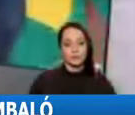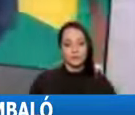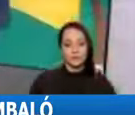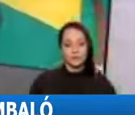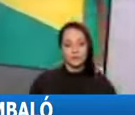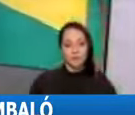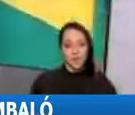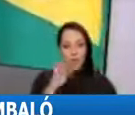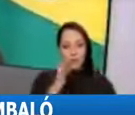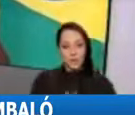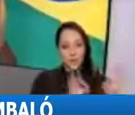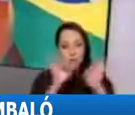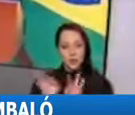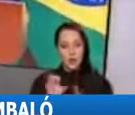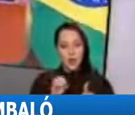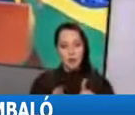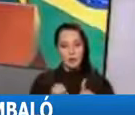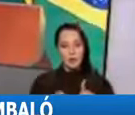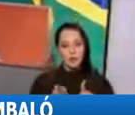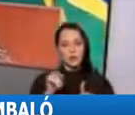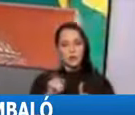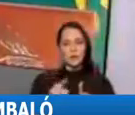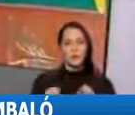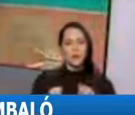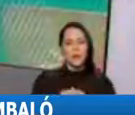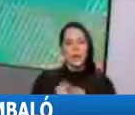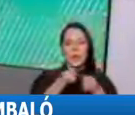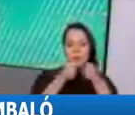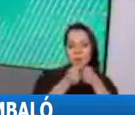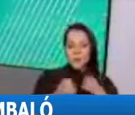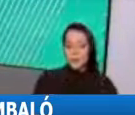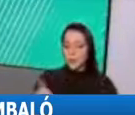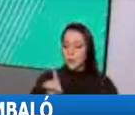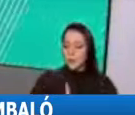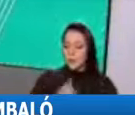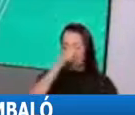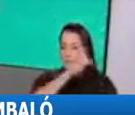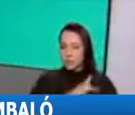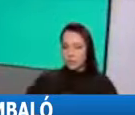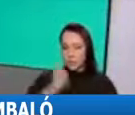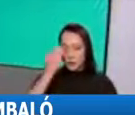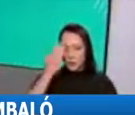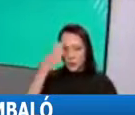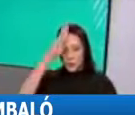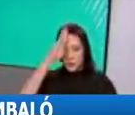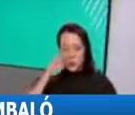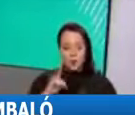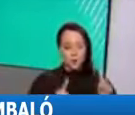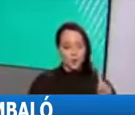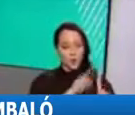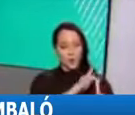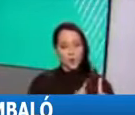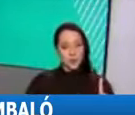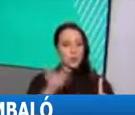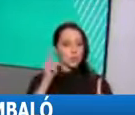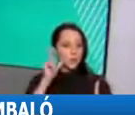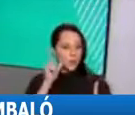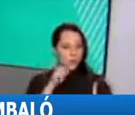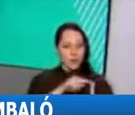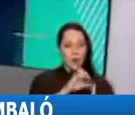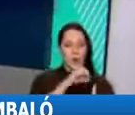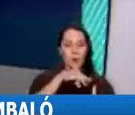você assistiu ao vivo a declaração conjunta à imprensa dos presidentes do Brasil Jair bolsonaro e da guiné-bissau General